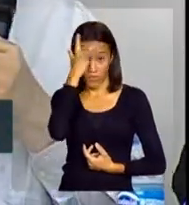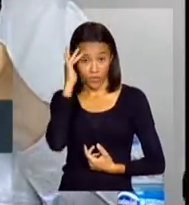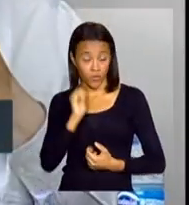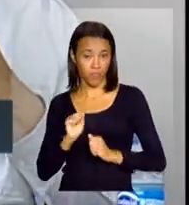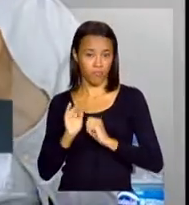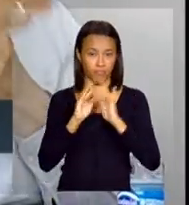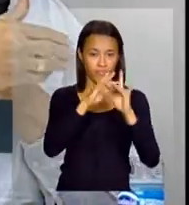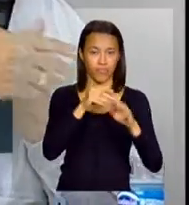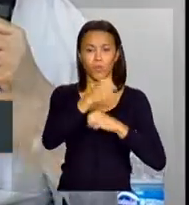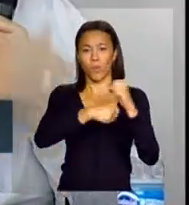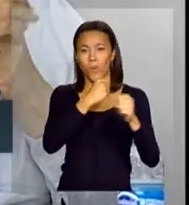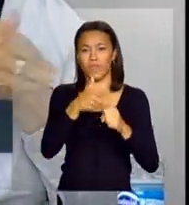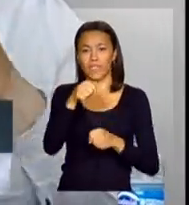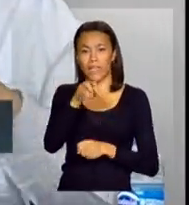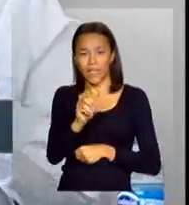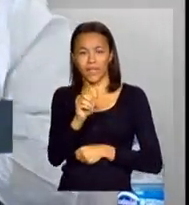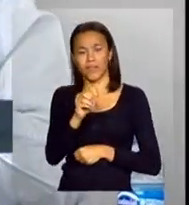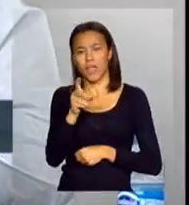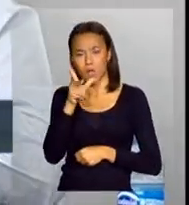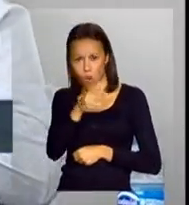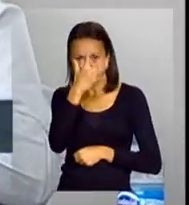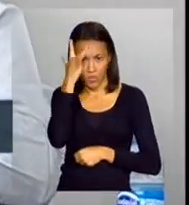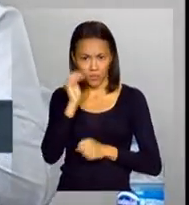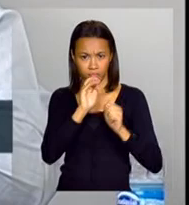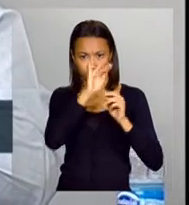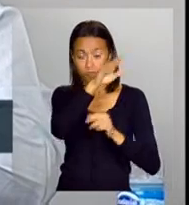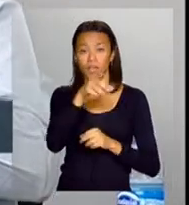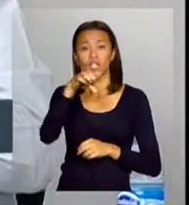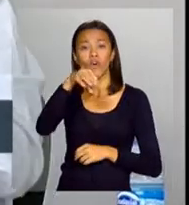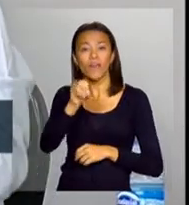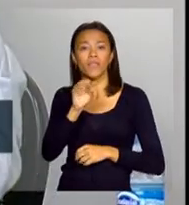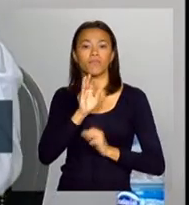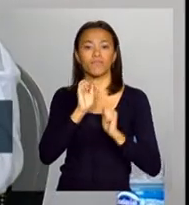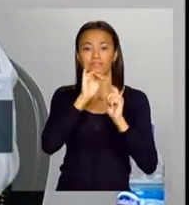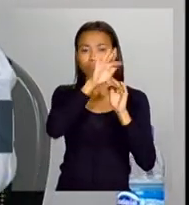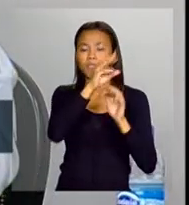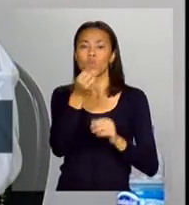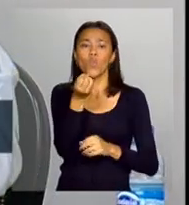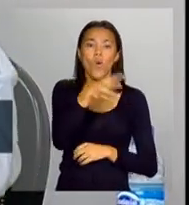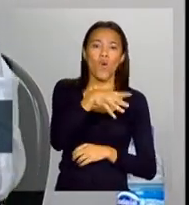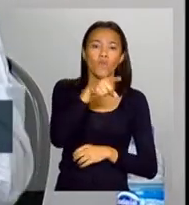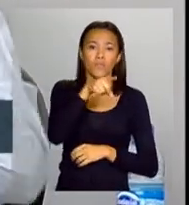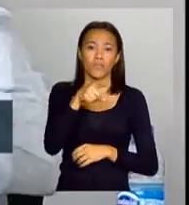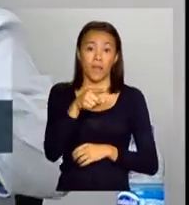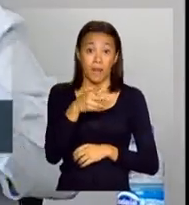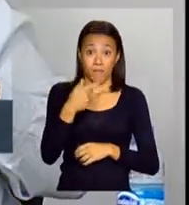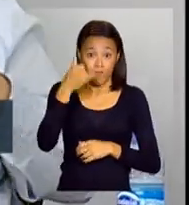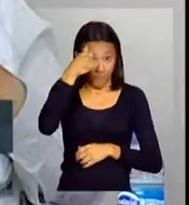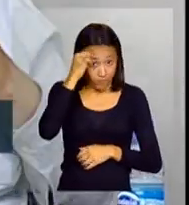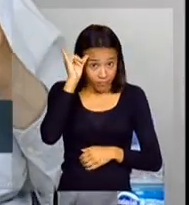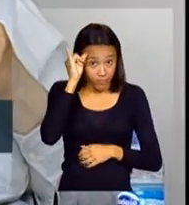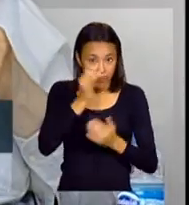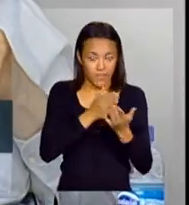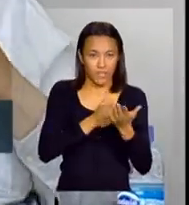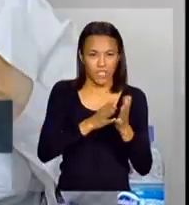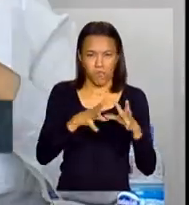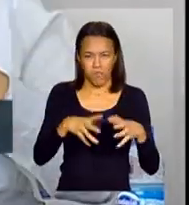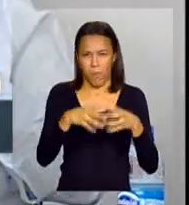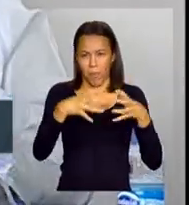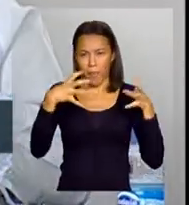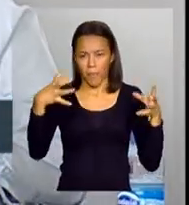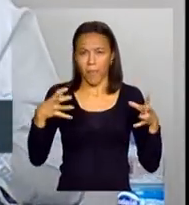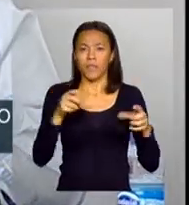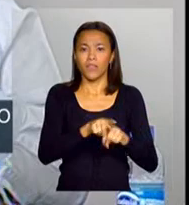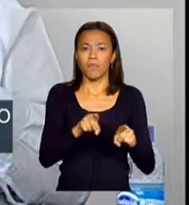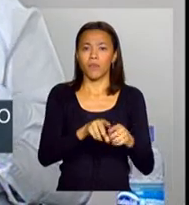década de 70, no Pará, não são as pessoas que foram para lá em 90, que é a nova fronteira da pecuária, a nova fronteira, eventualmente, de soja. O que está